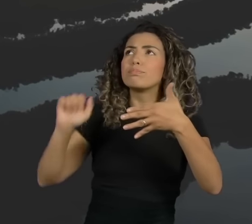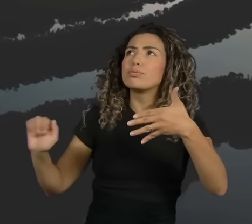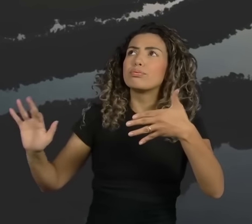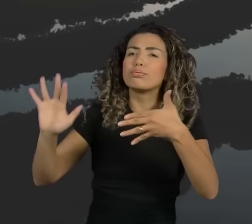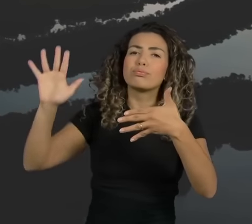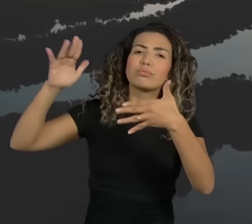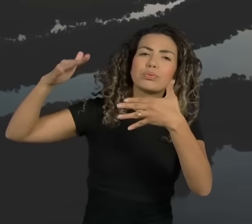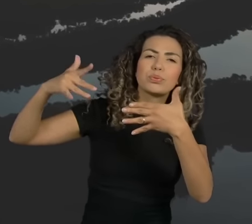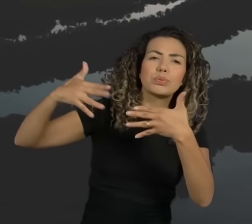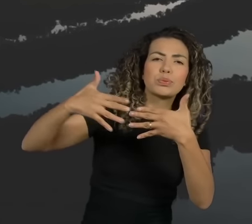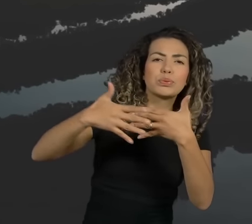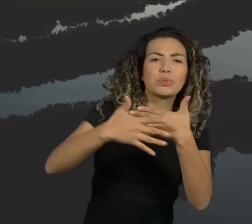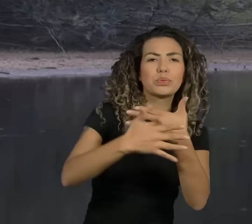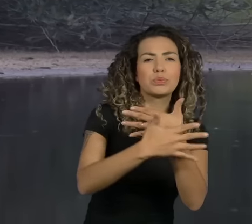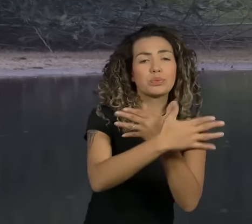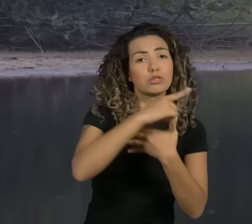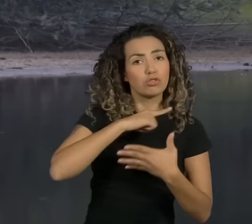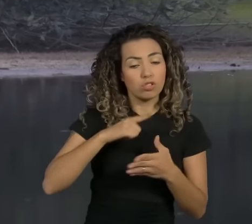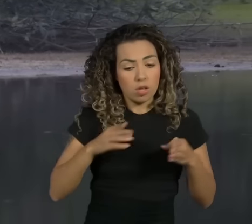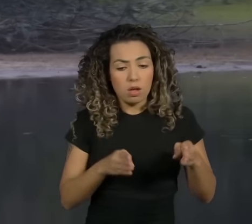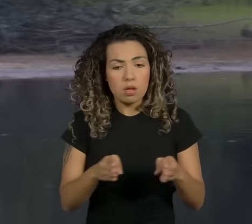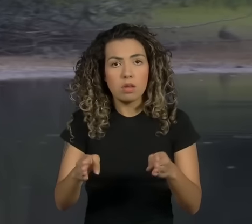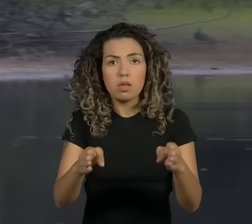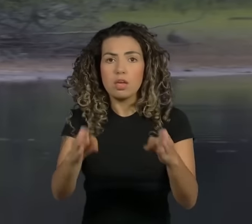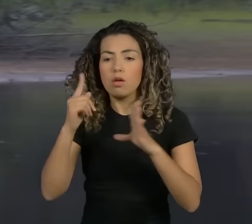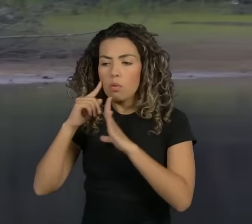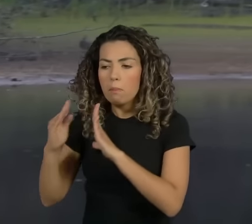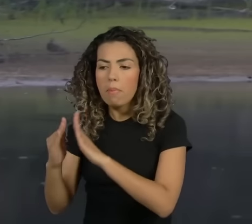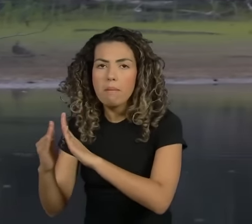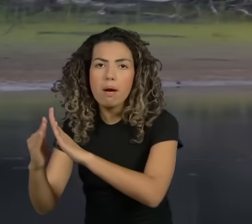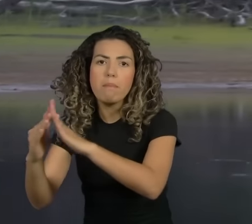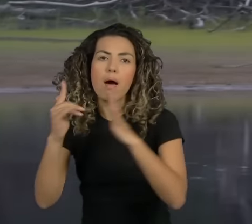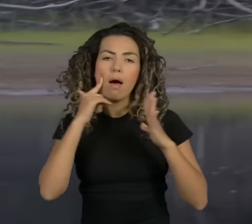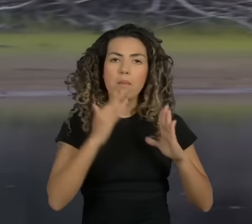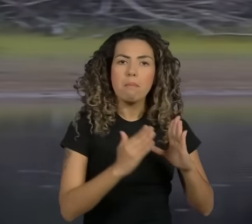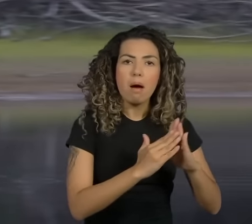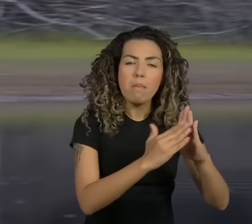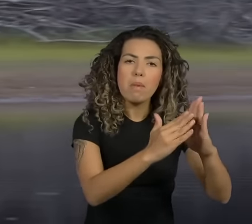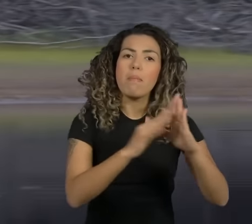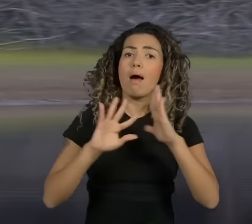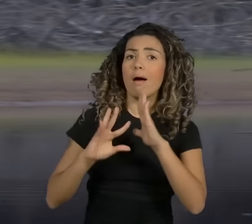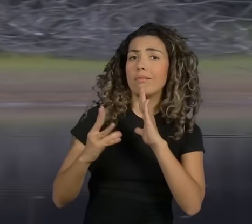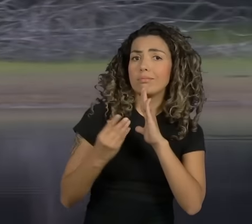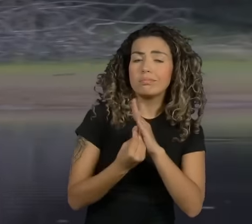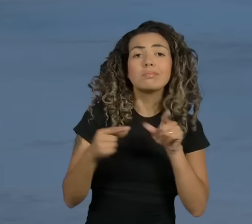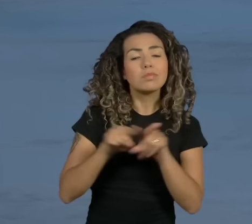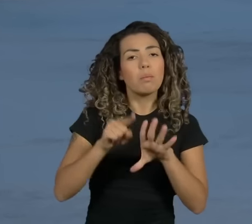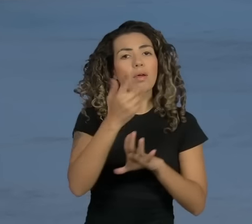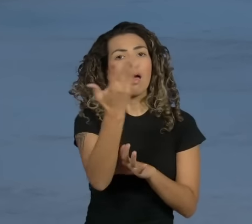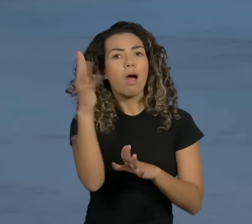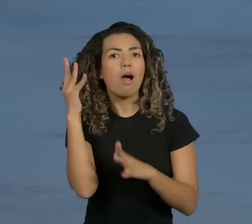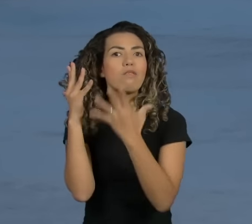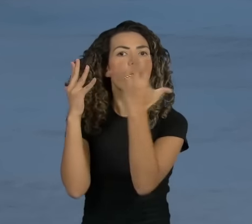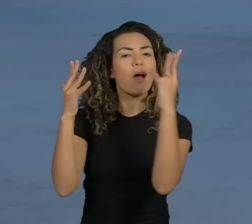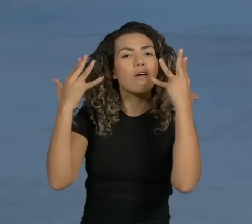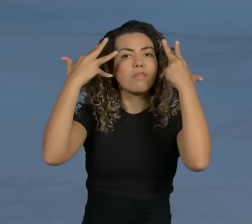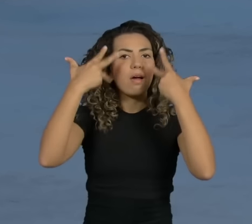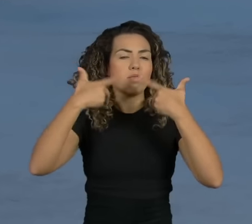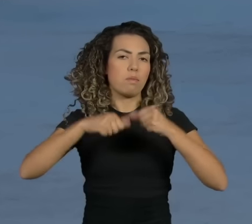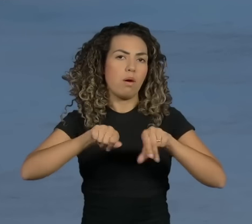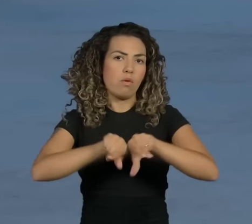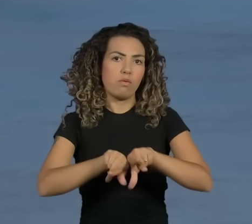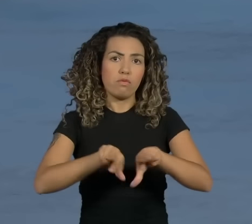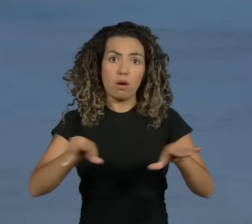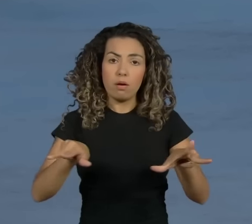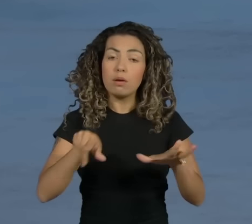cidades e populações ribeirinhas e para a fauna e flora. Apesar da sua enorme importância, os ecossistemas aquáticos